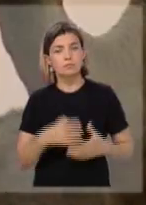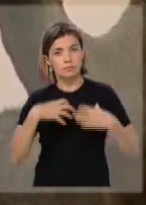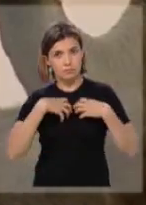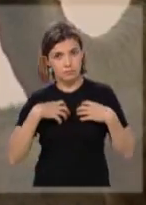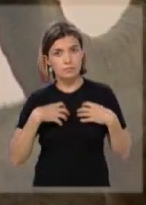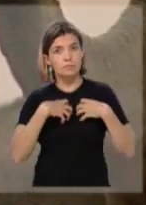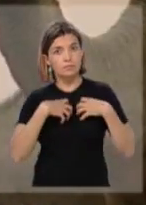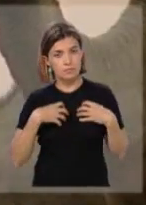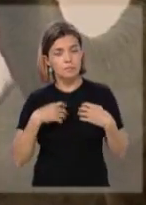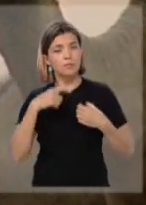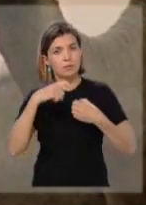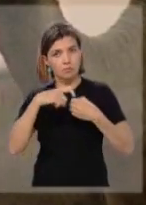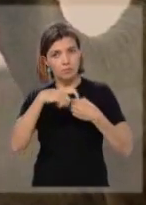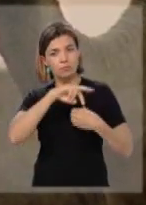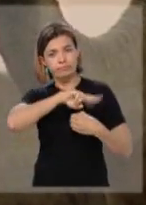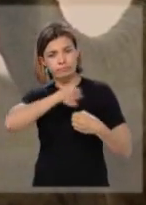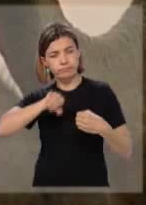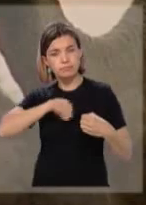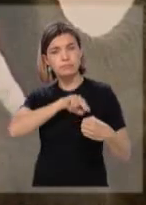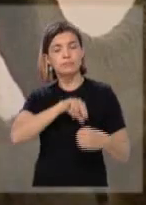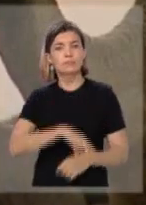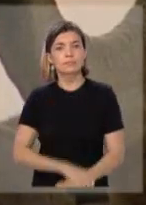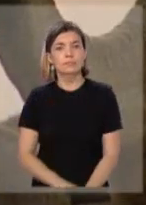e os animais.